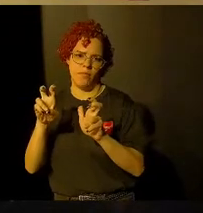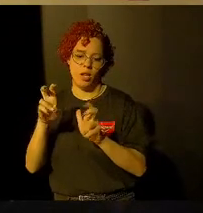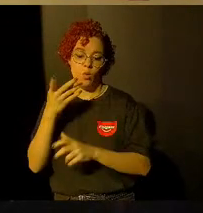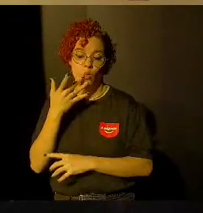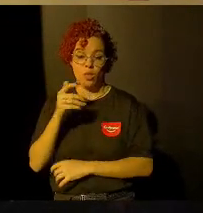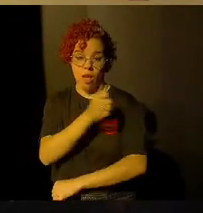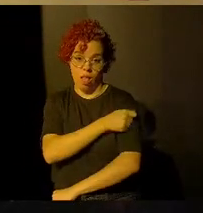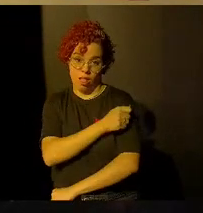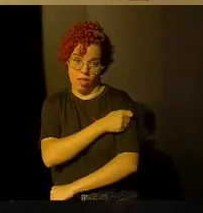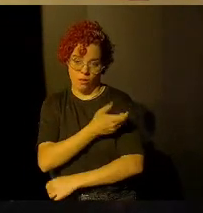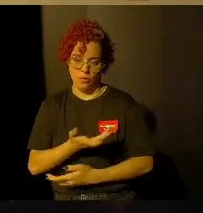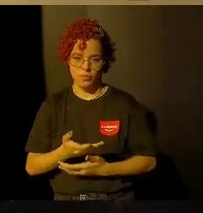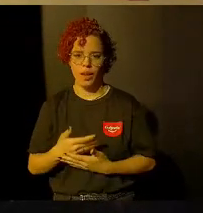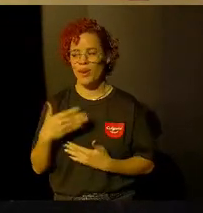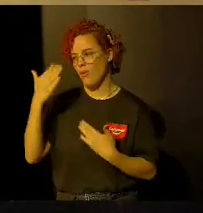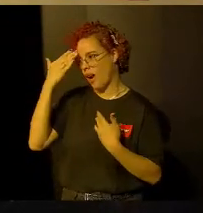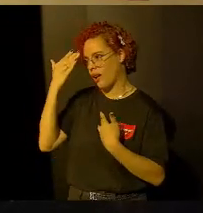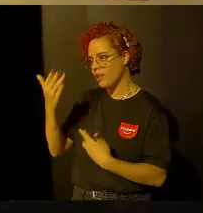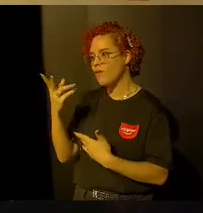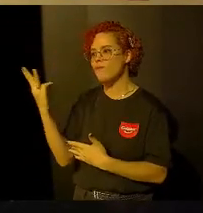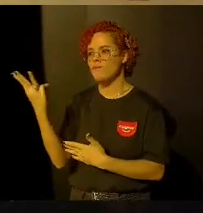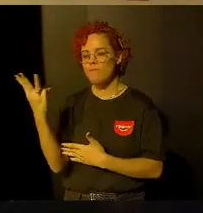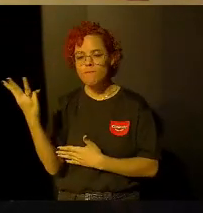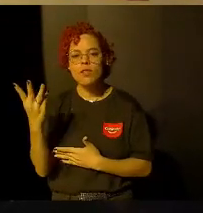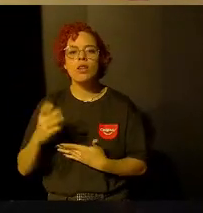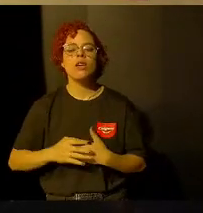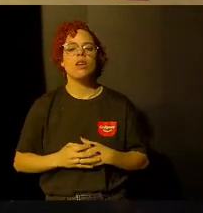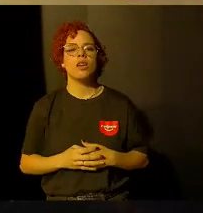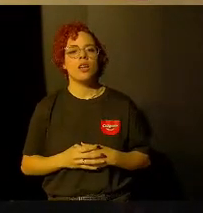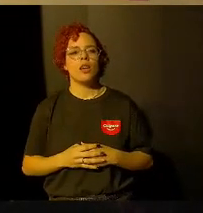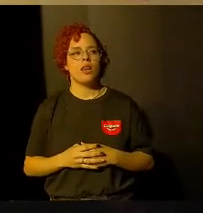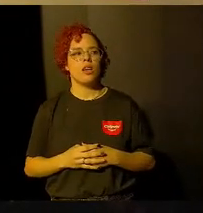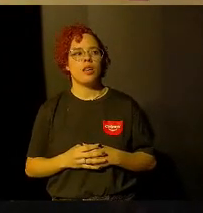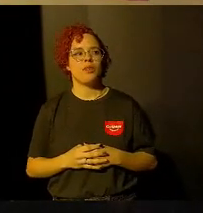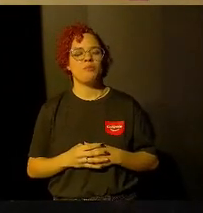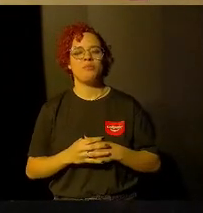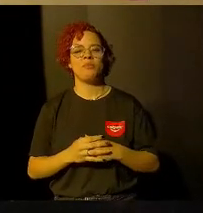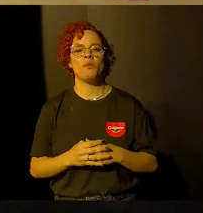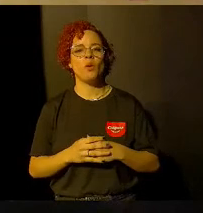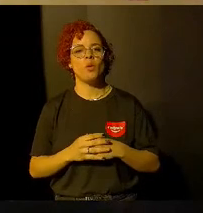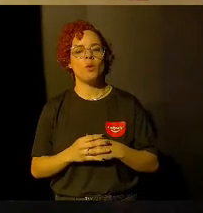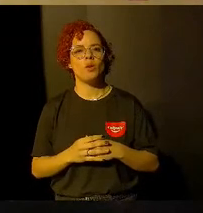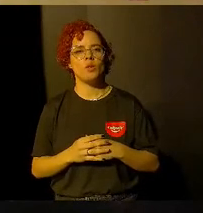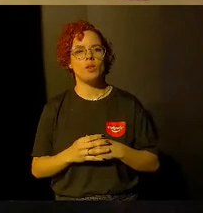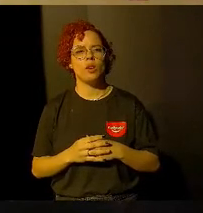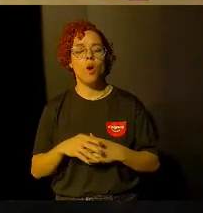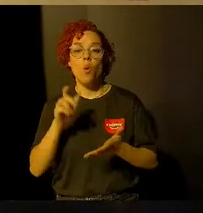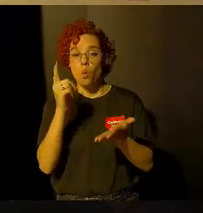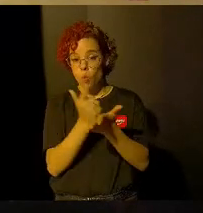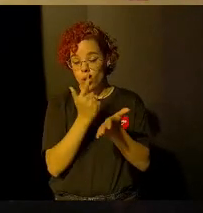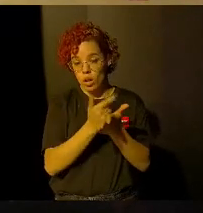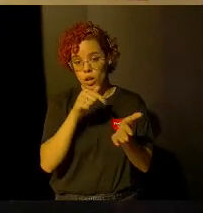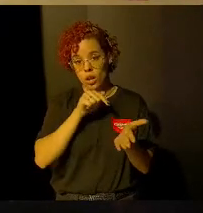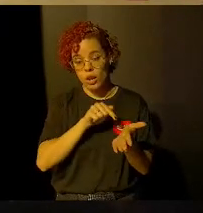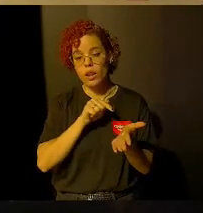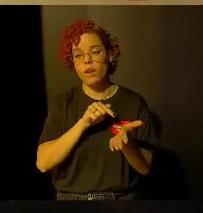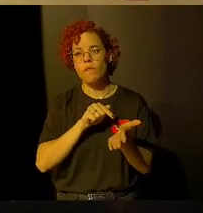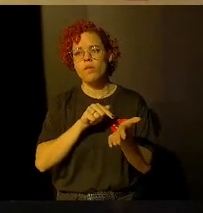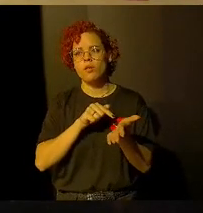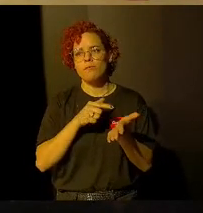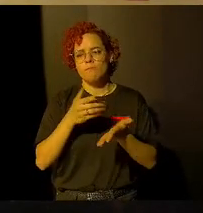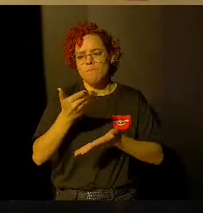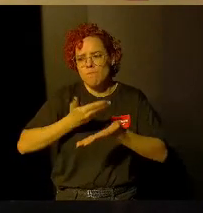tá bom assim agradeço demais a vocês três o quando me descobri Negra foi um livro que circulou muito em